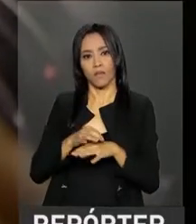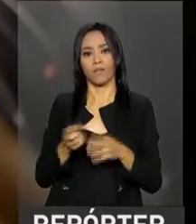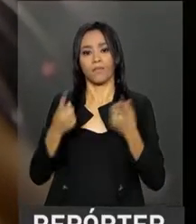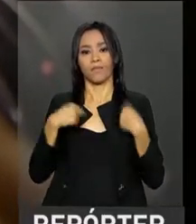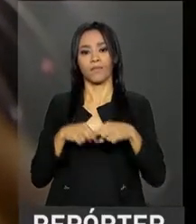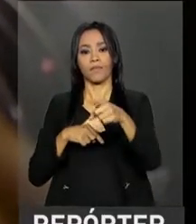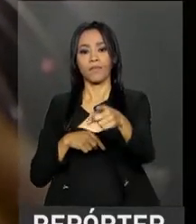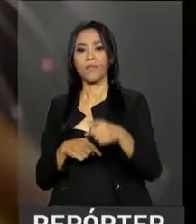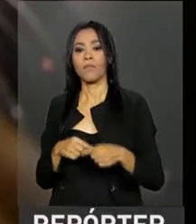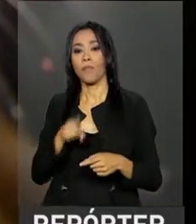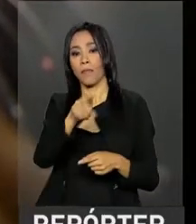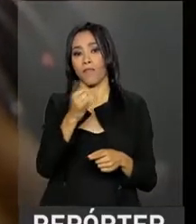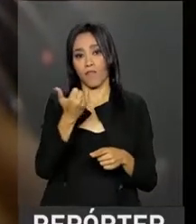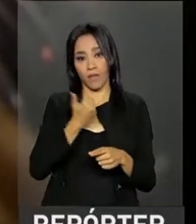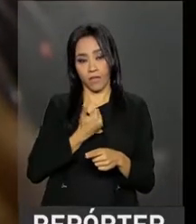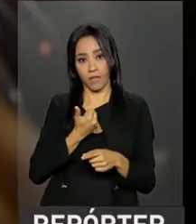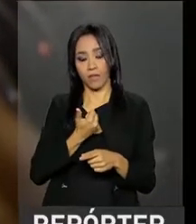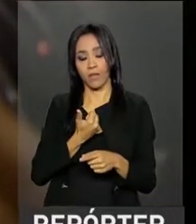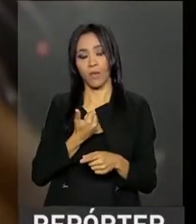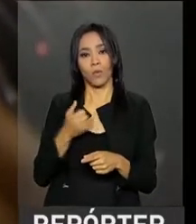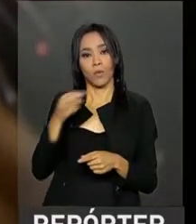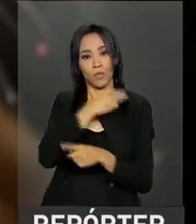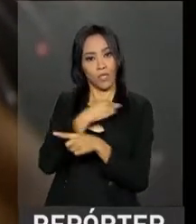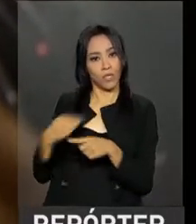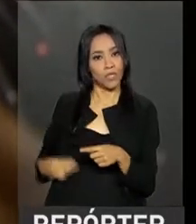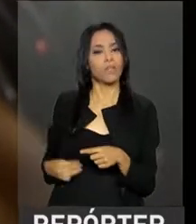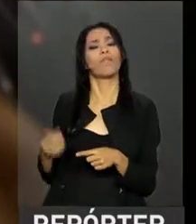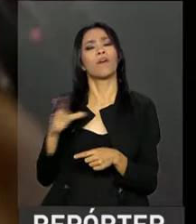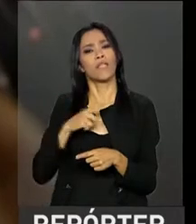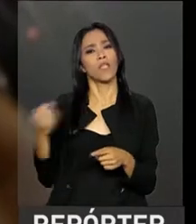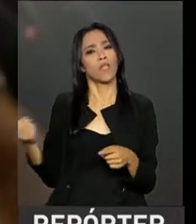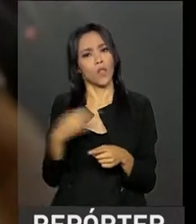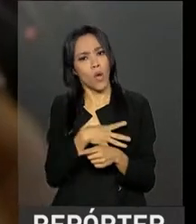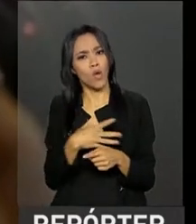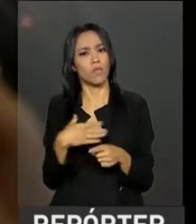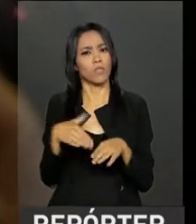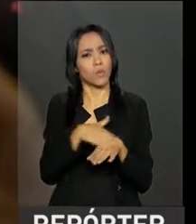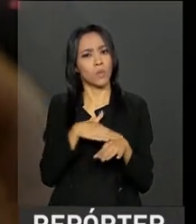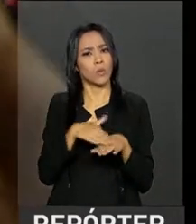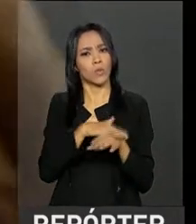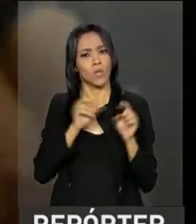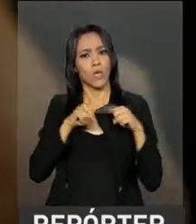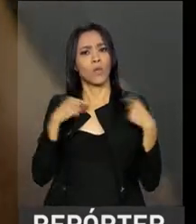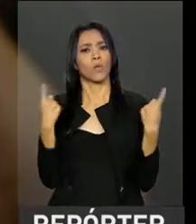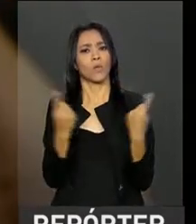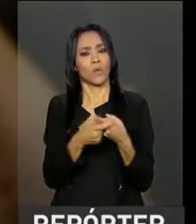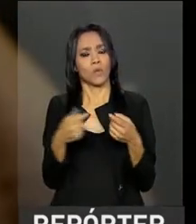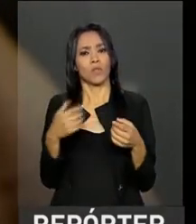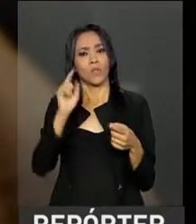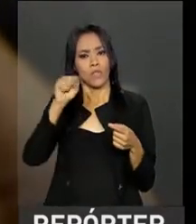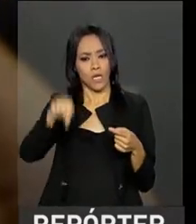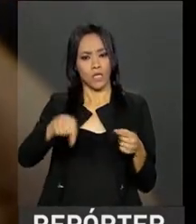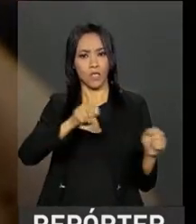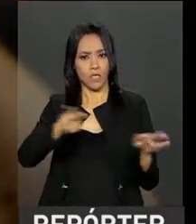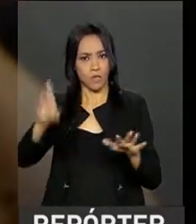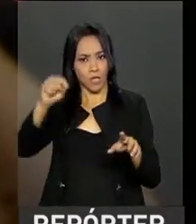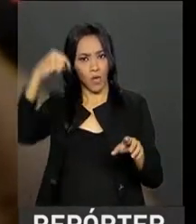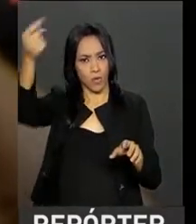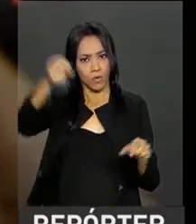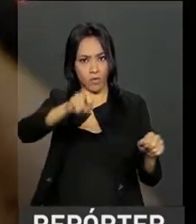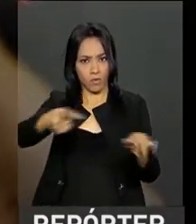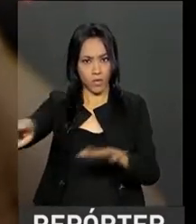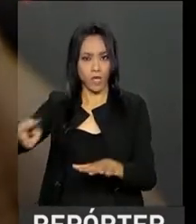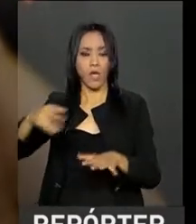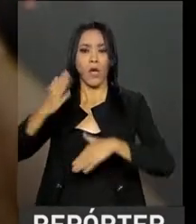acabou de dizer que terá nova novas conversações agora durante esta semana semana que vem técnicos virão para cá